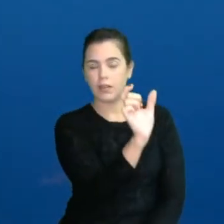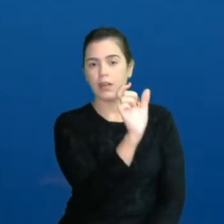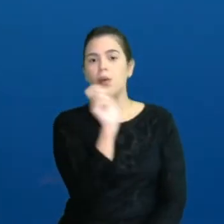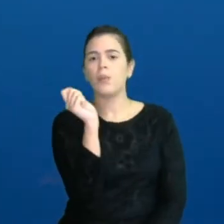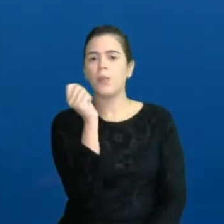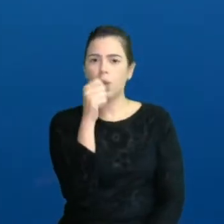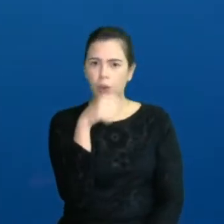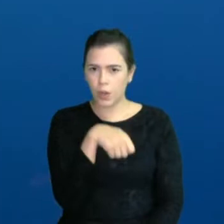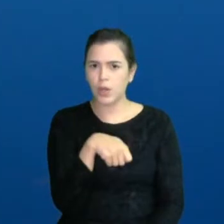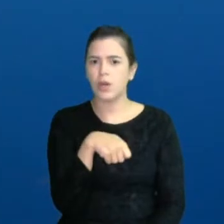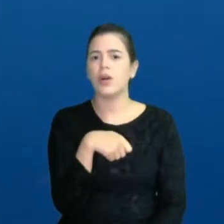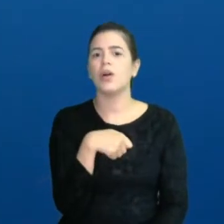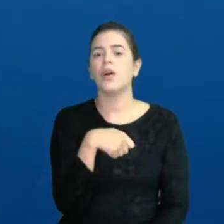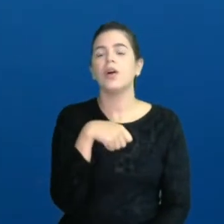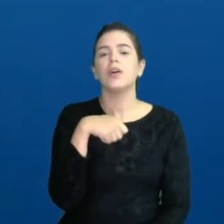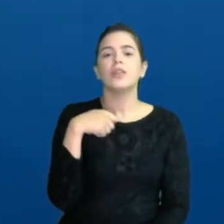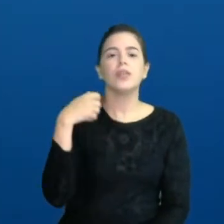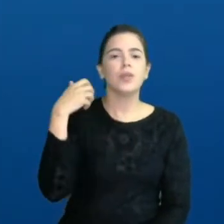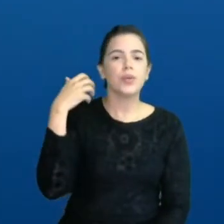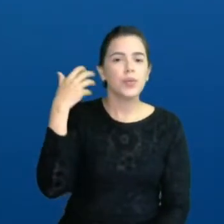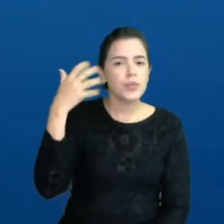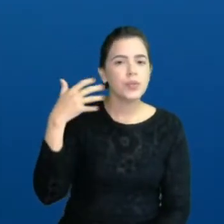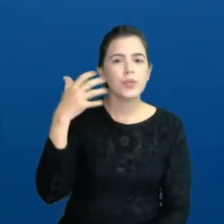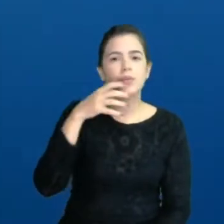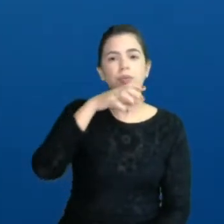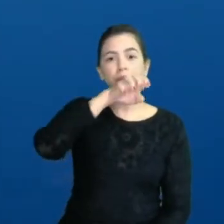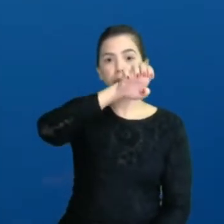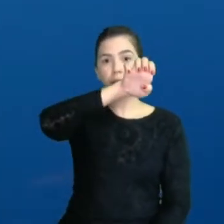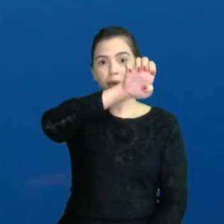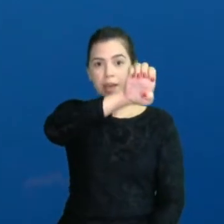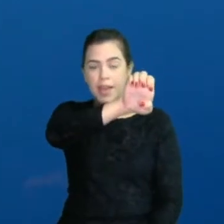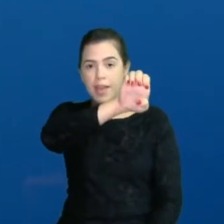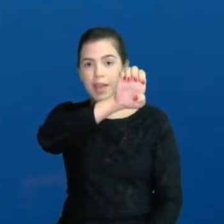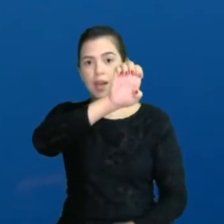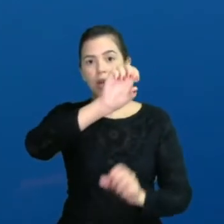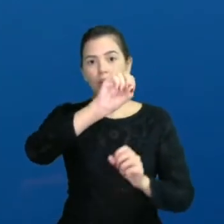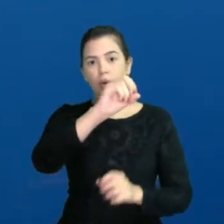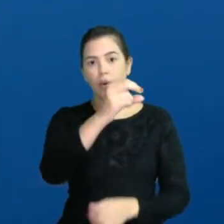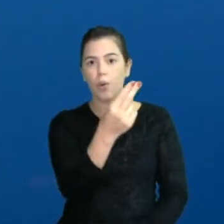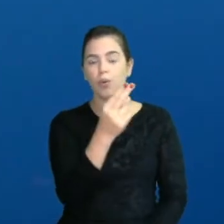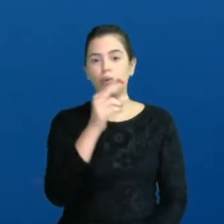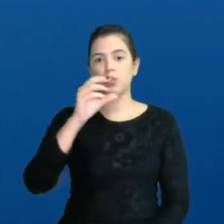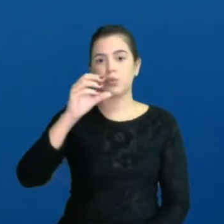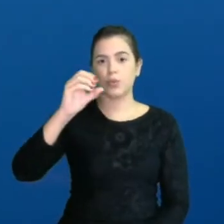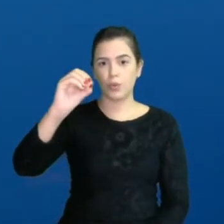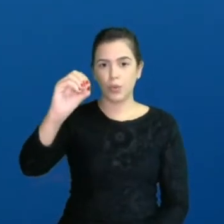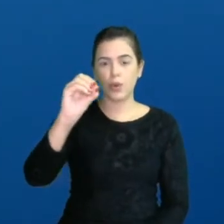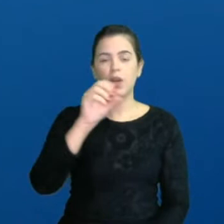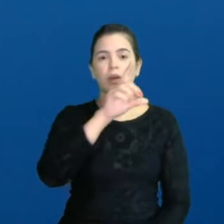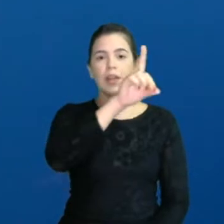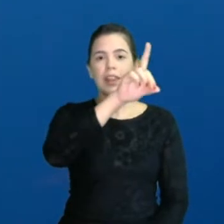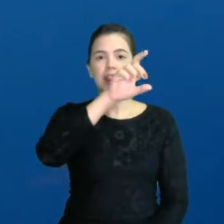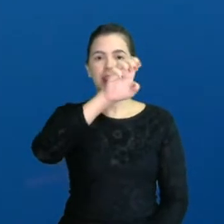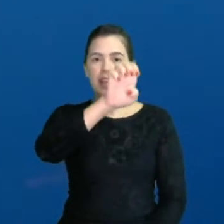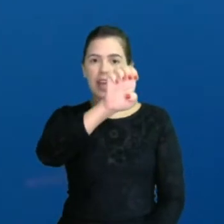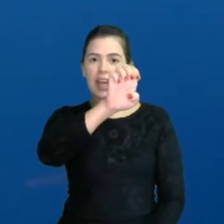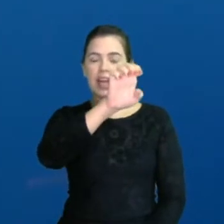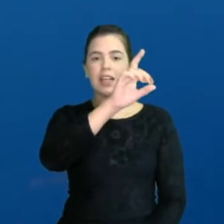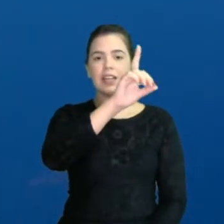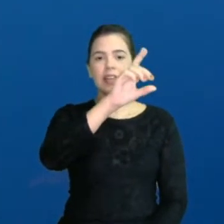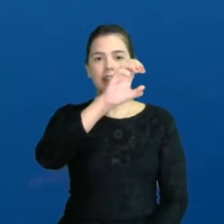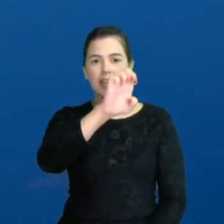um som aberto do E ou o som fechado do E. Então, quando eu faço DE, faz D,